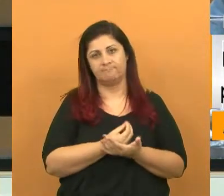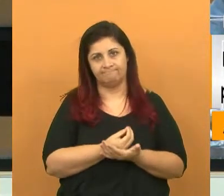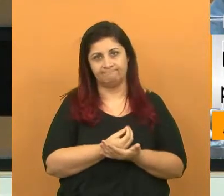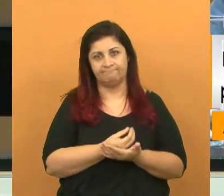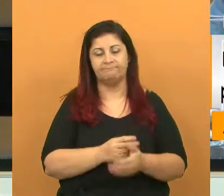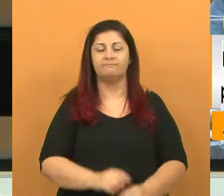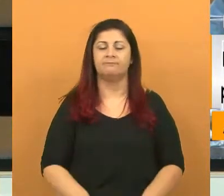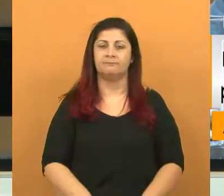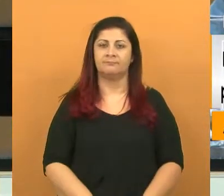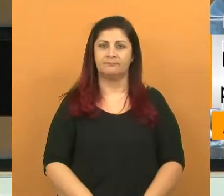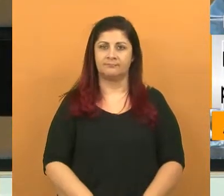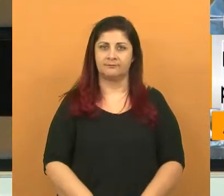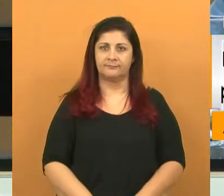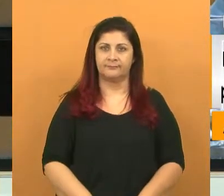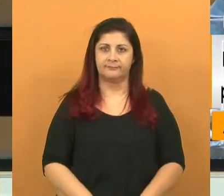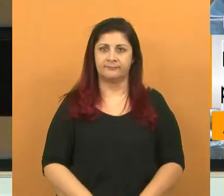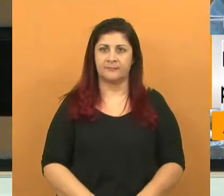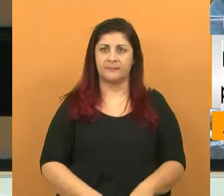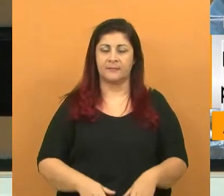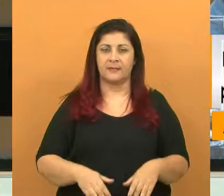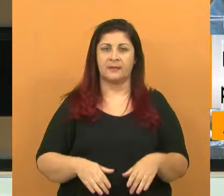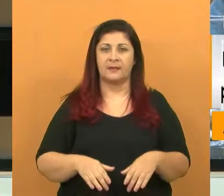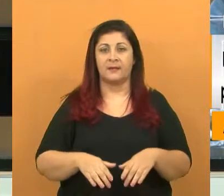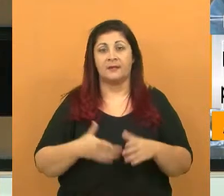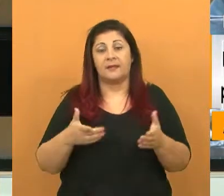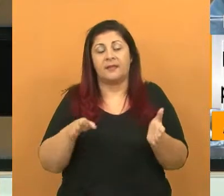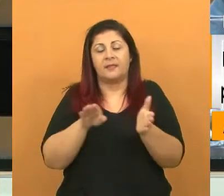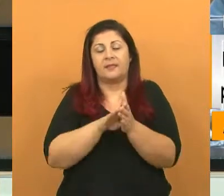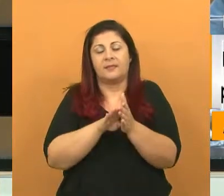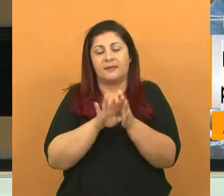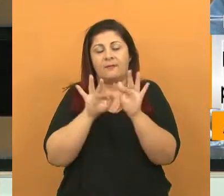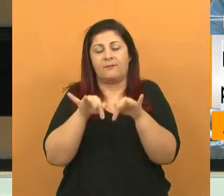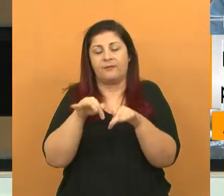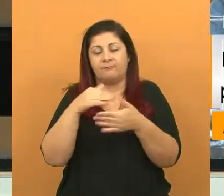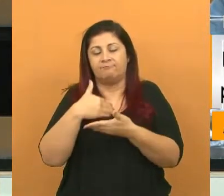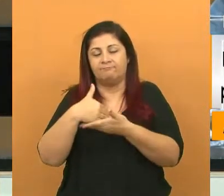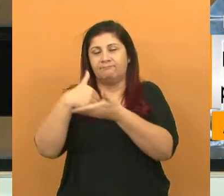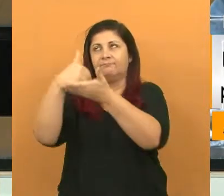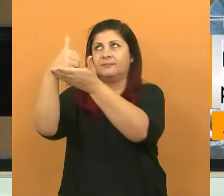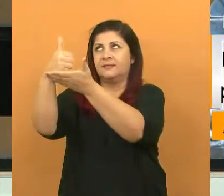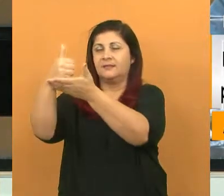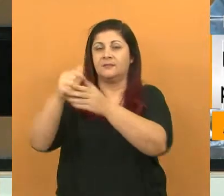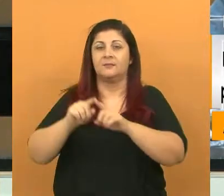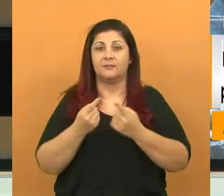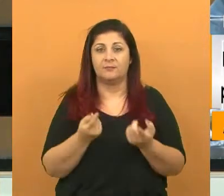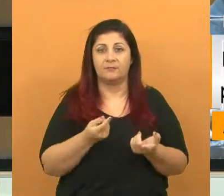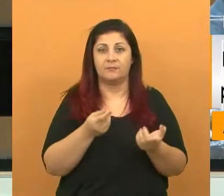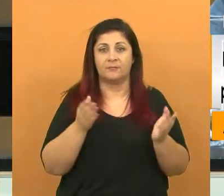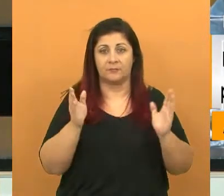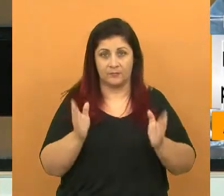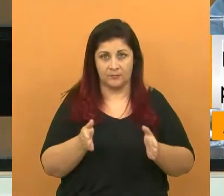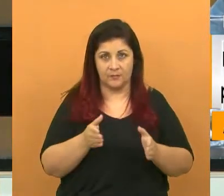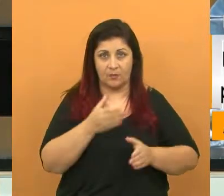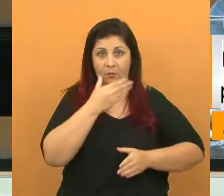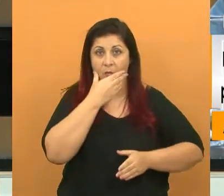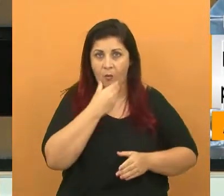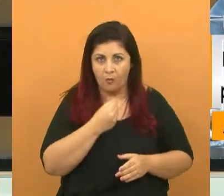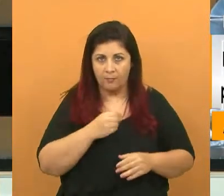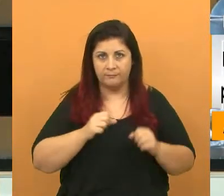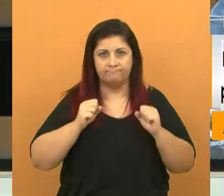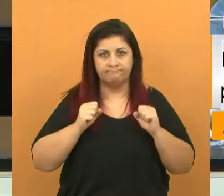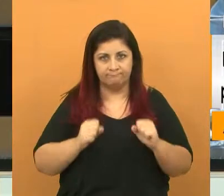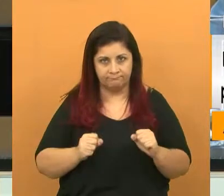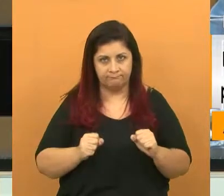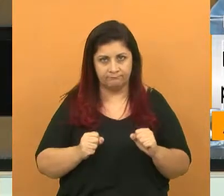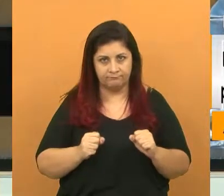E até um determinado momento, alguém nos conduz. Mas hoje, como estamos falando para homens, ele mesmo pode